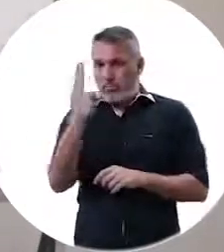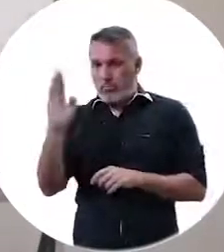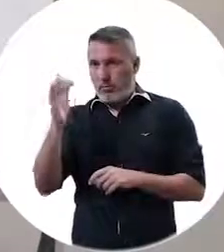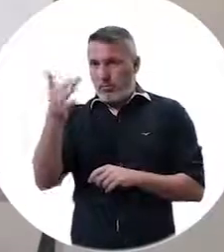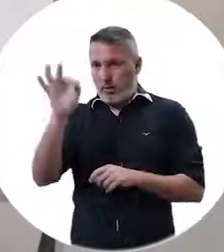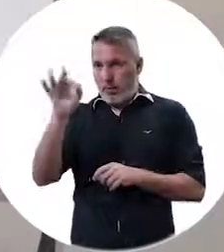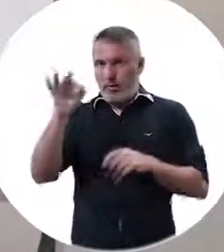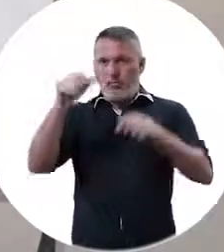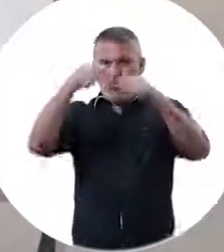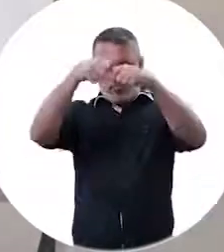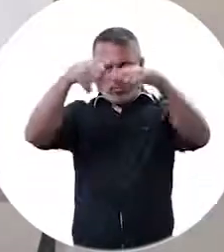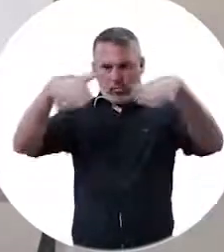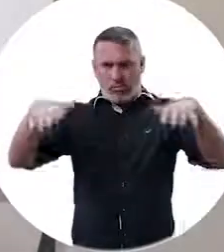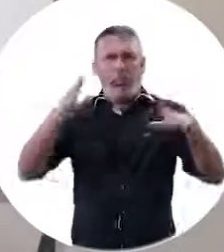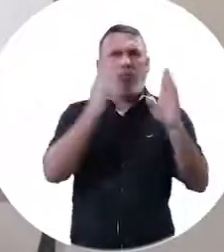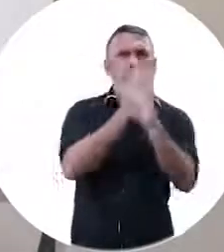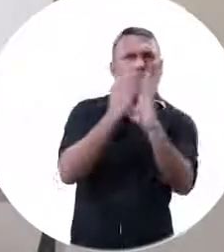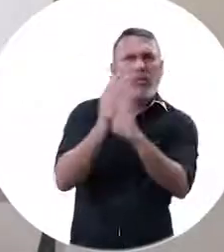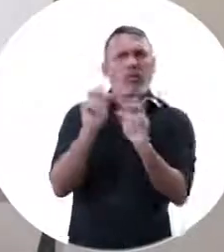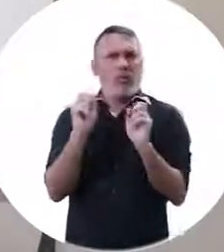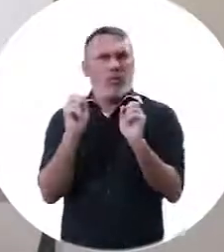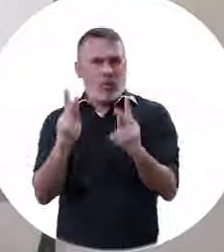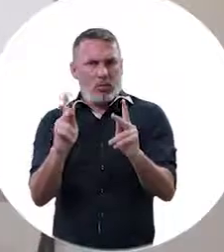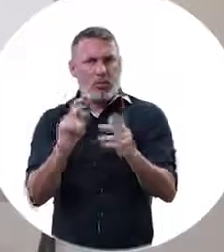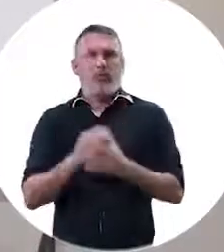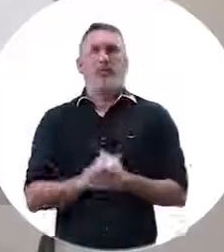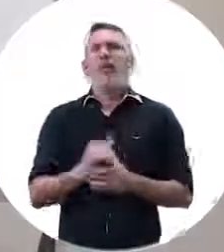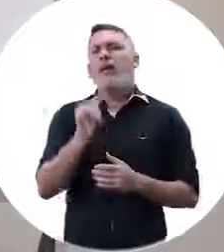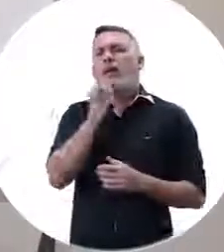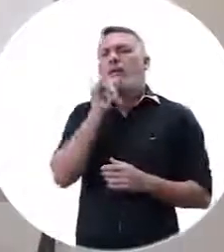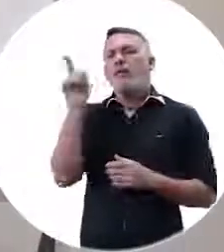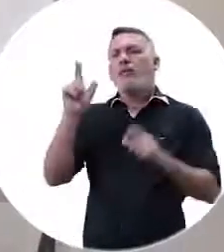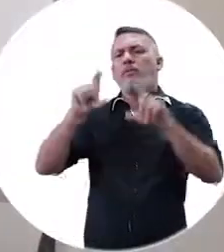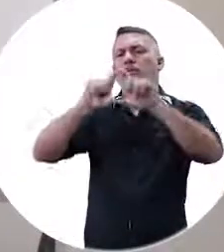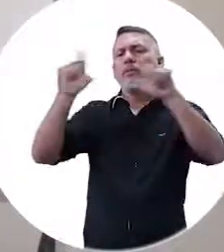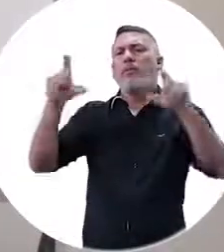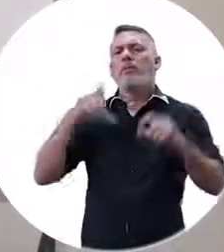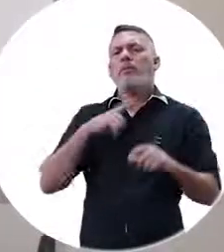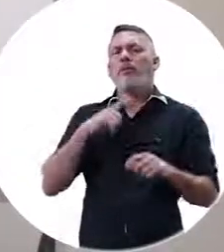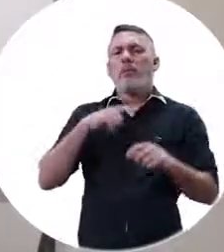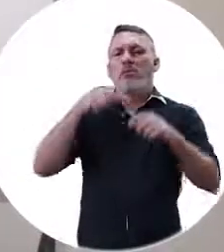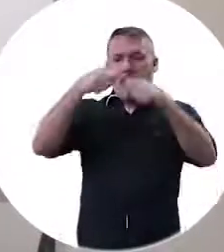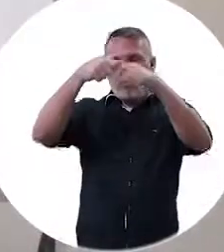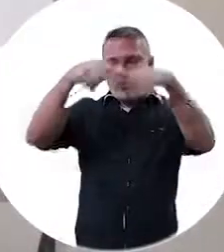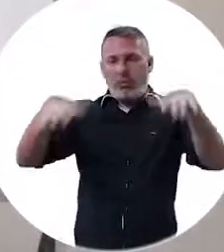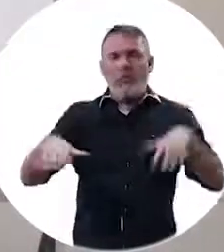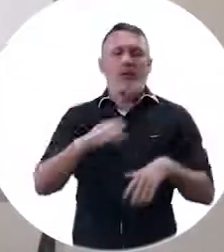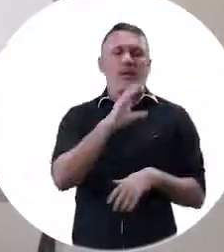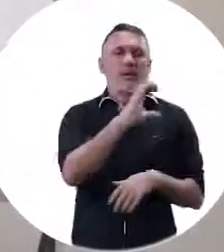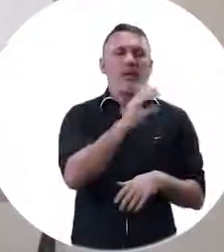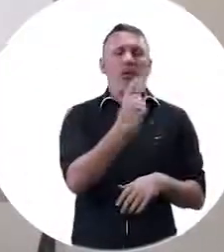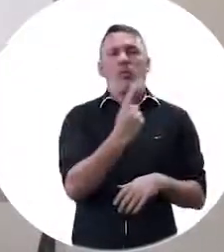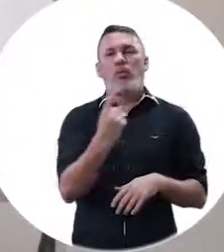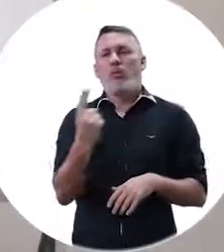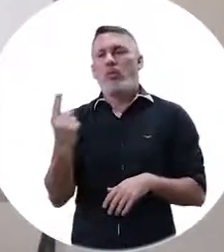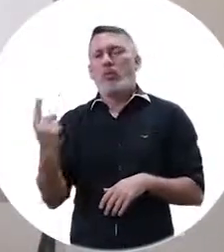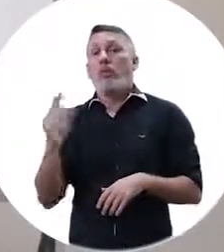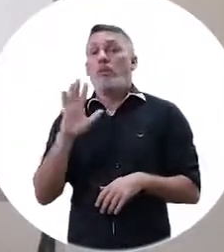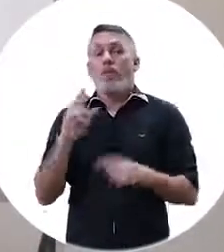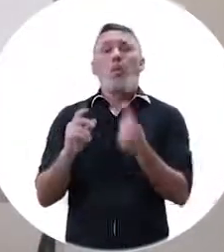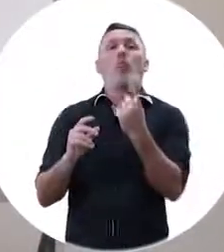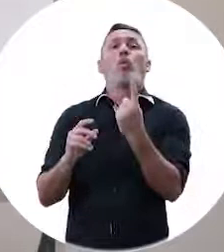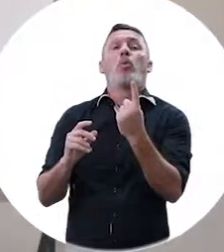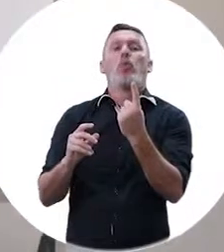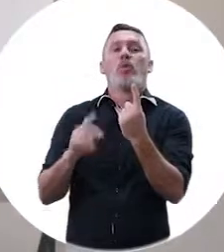10. Tudo bem? Dê nome a todos os radicais. Por exemplo, esses aqui tem um carbono só em cada radical. Se tem